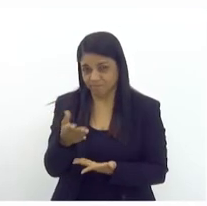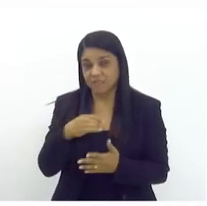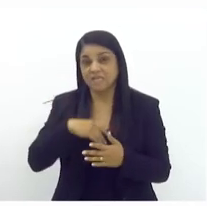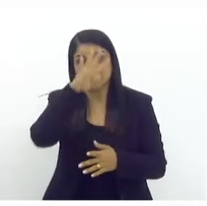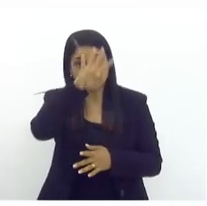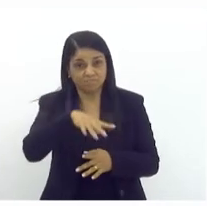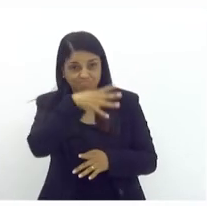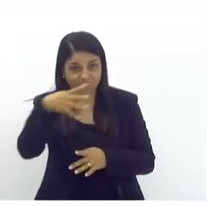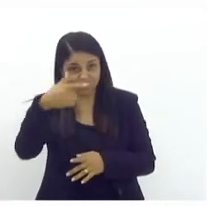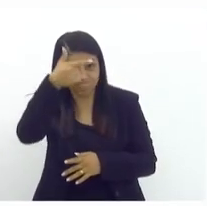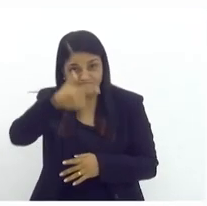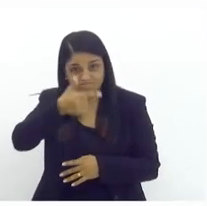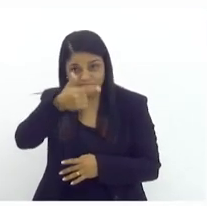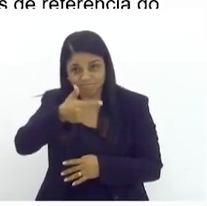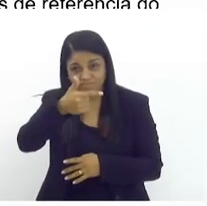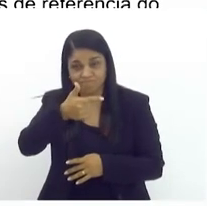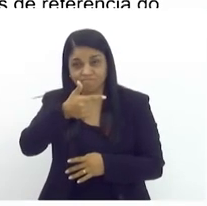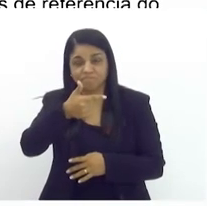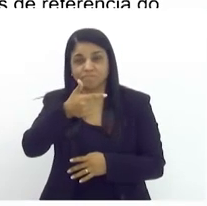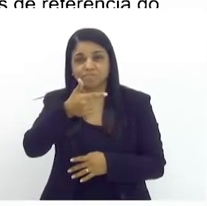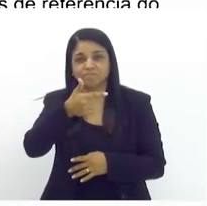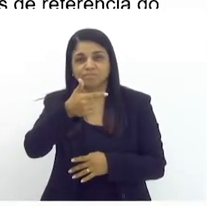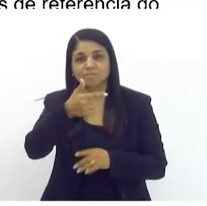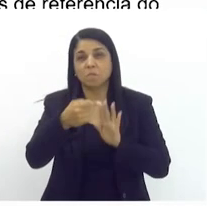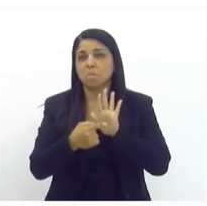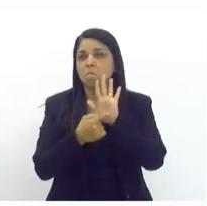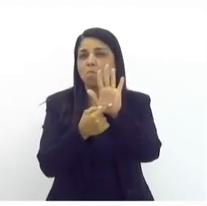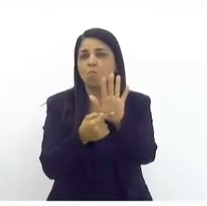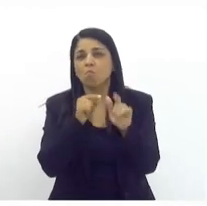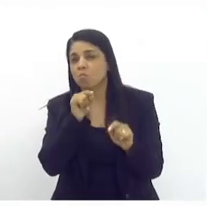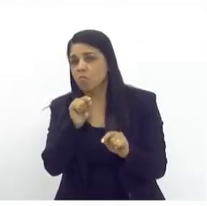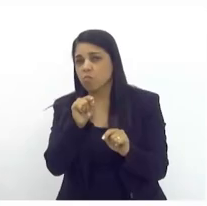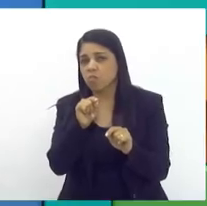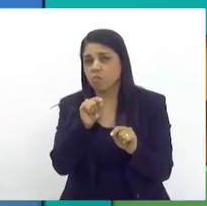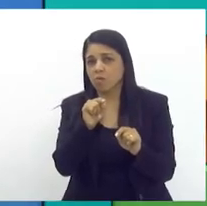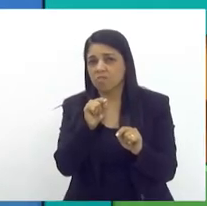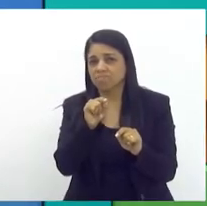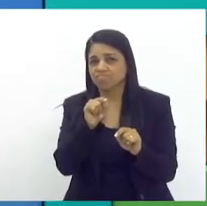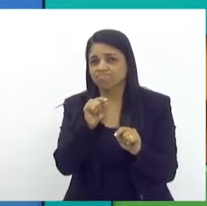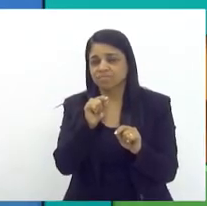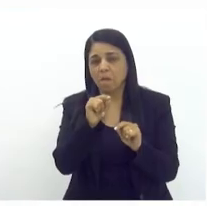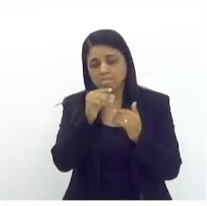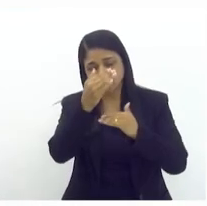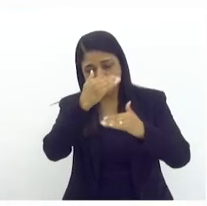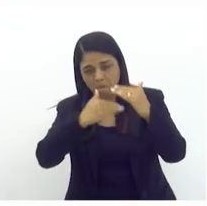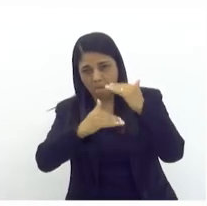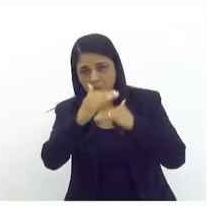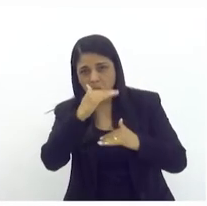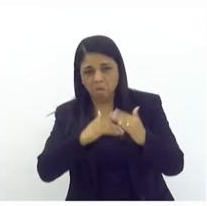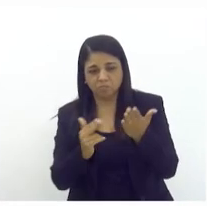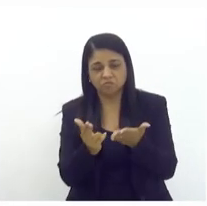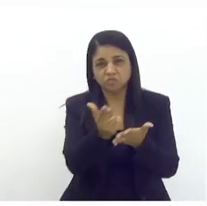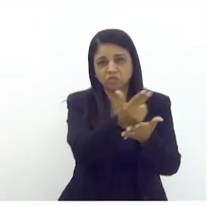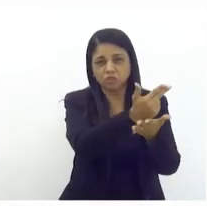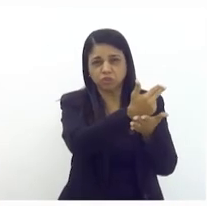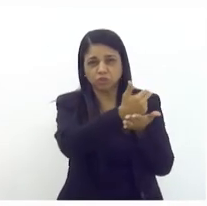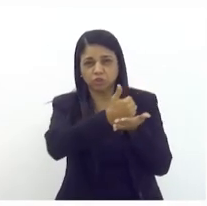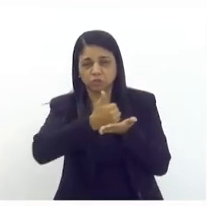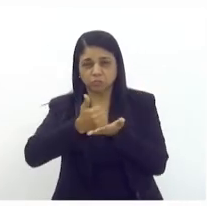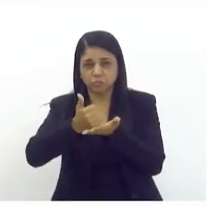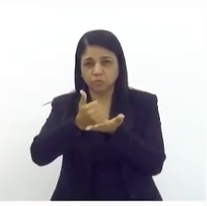tabela mais abaixo aponta uma forte regressividade dos tributos indiretos